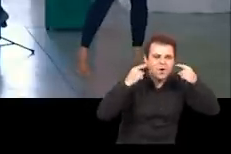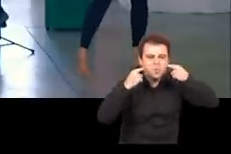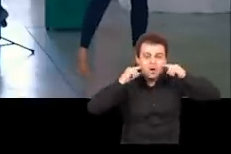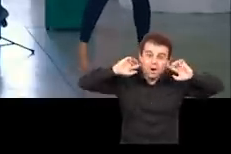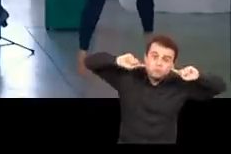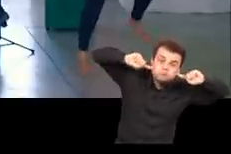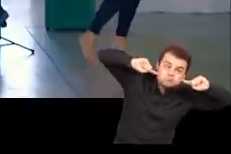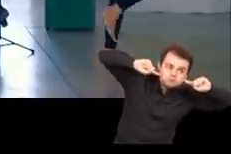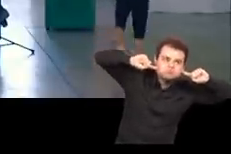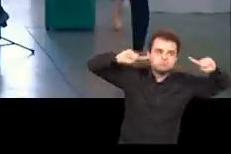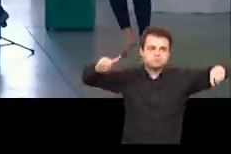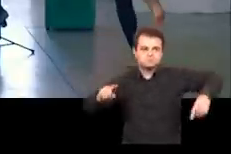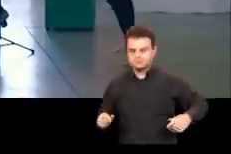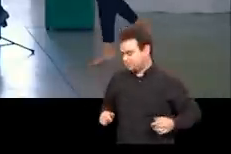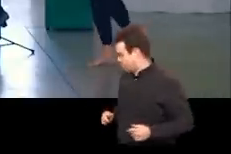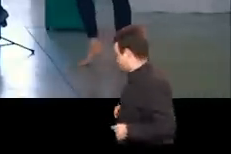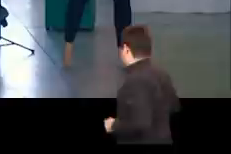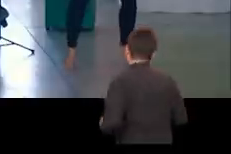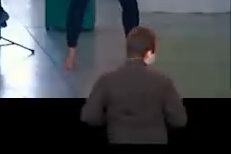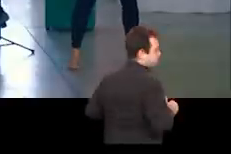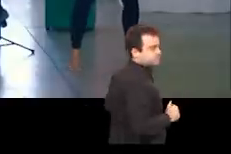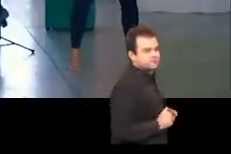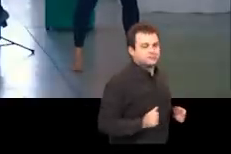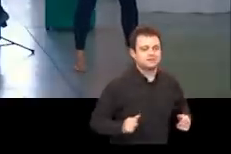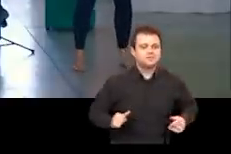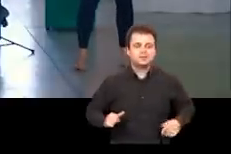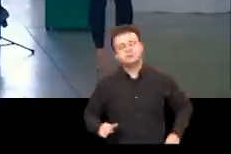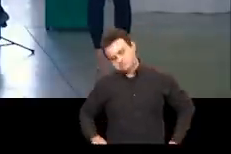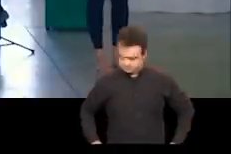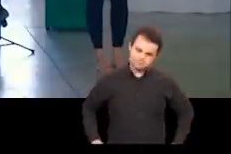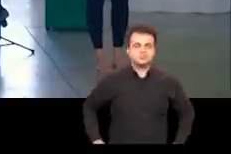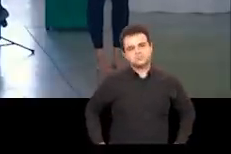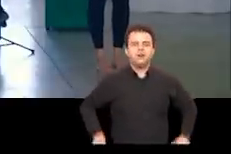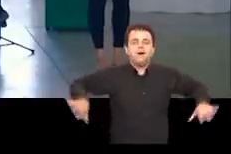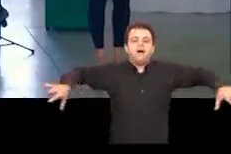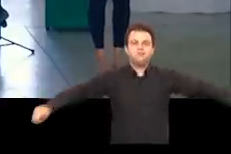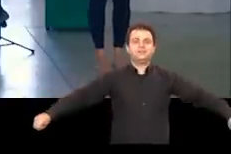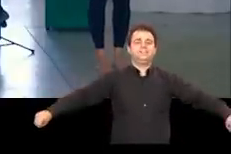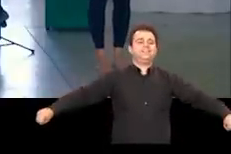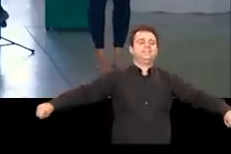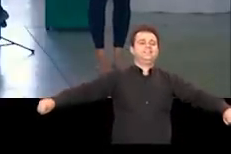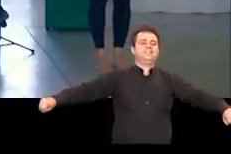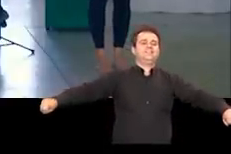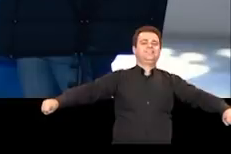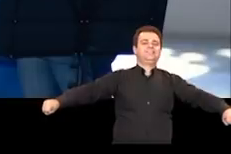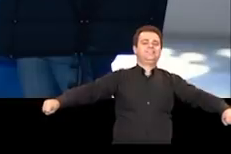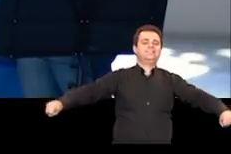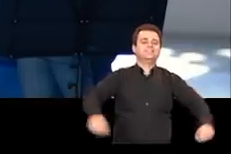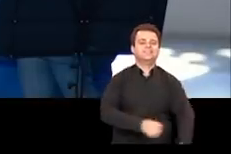careta assim. E dá uma voltinha, sacode a cabeça, depois dá a mão pra mim.